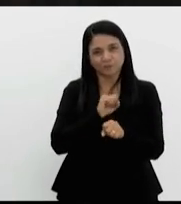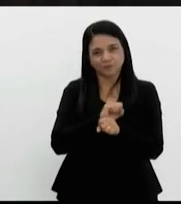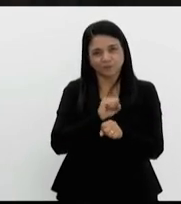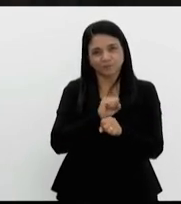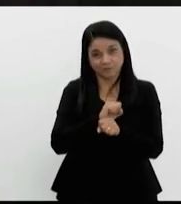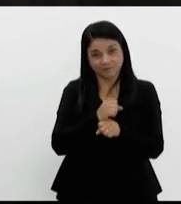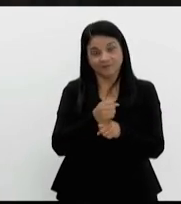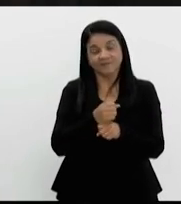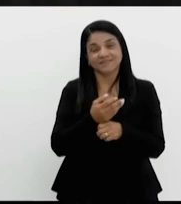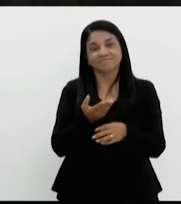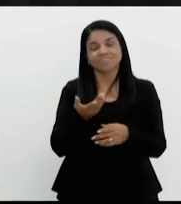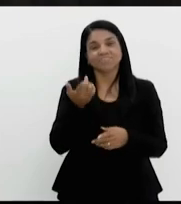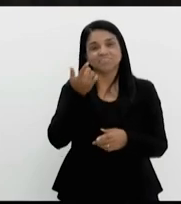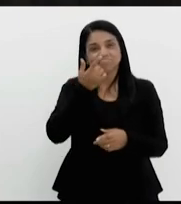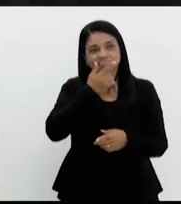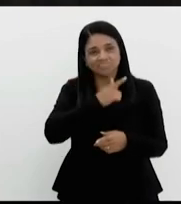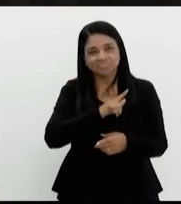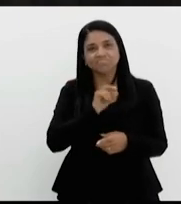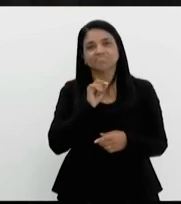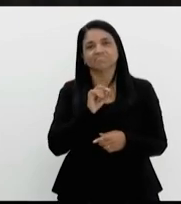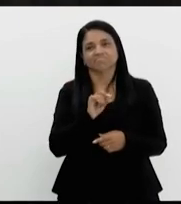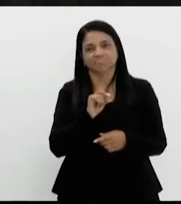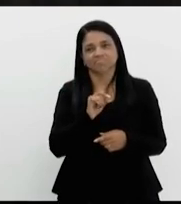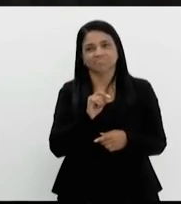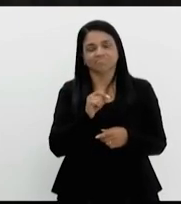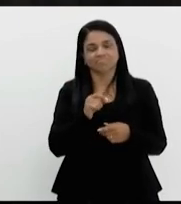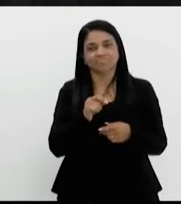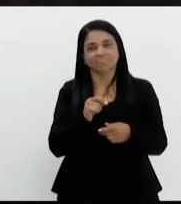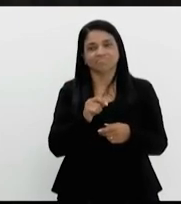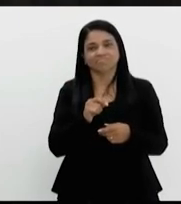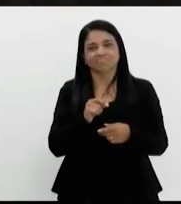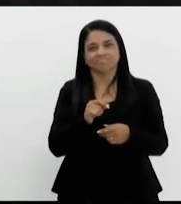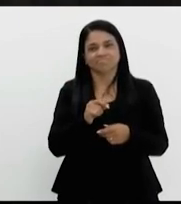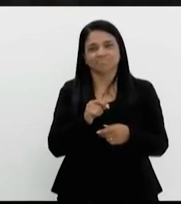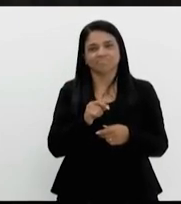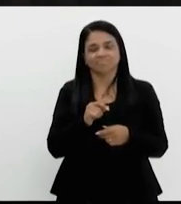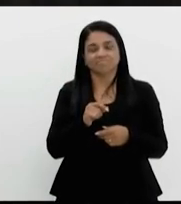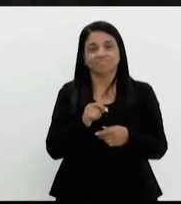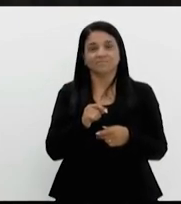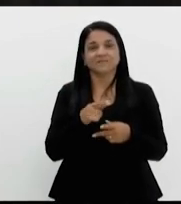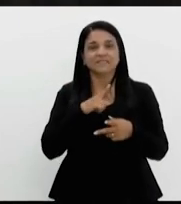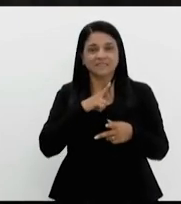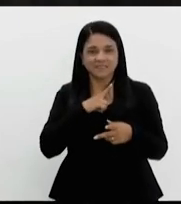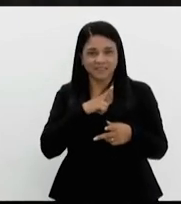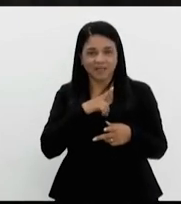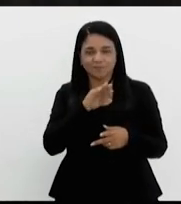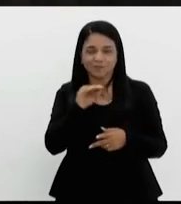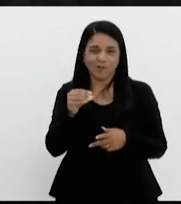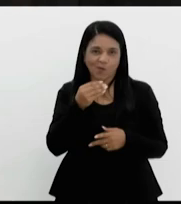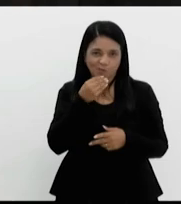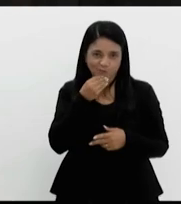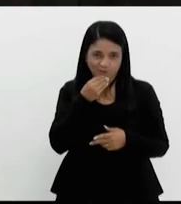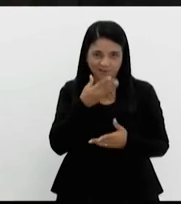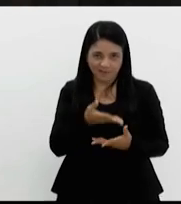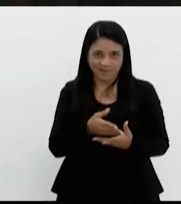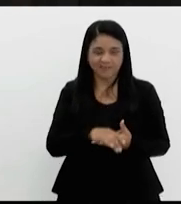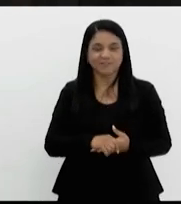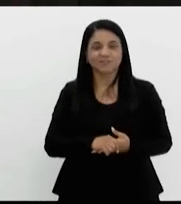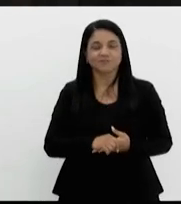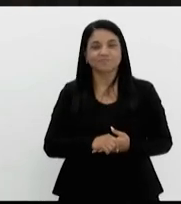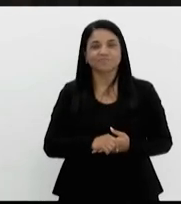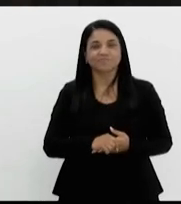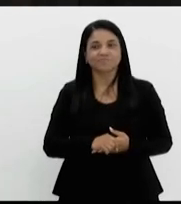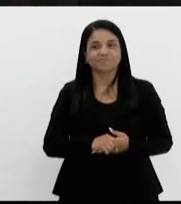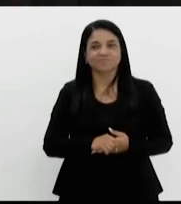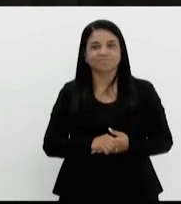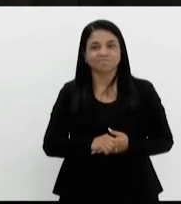vendo que ainda, né, temos essa oportunidade de